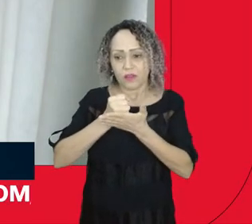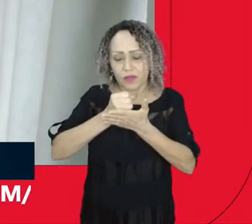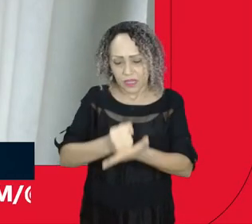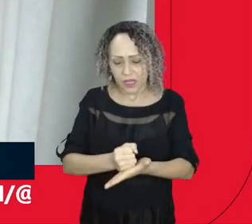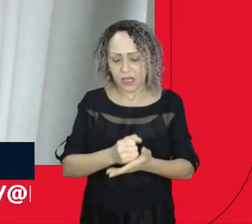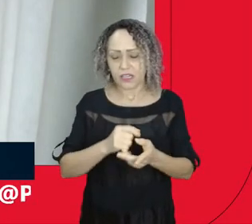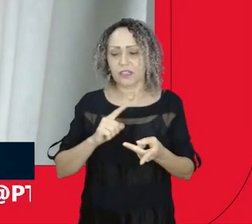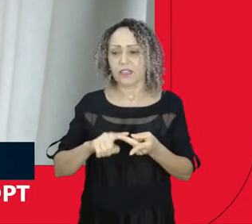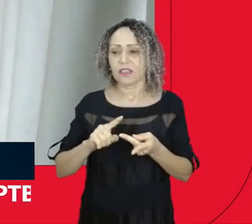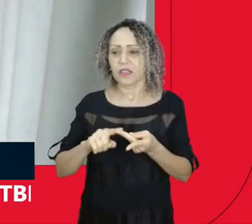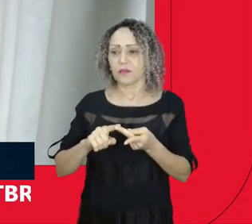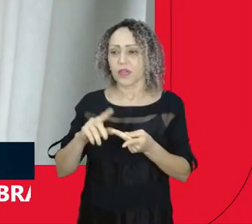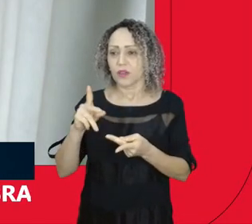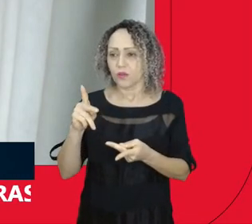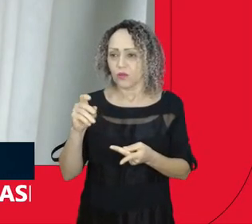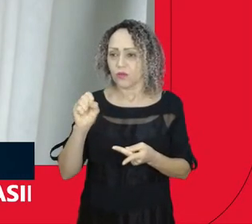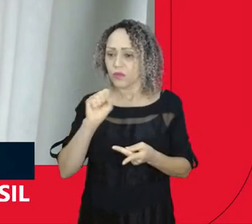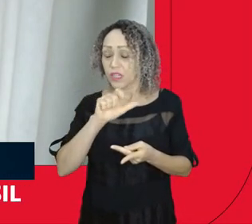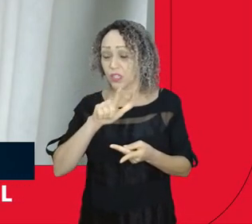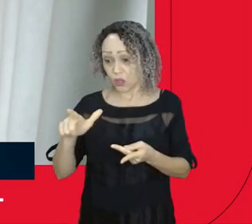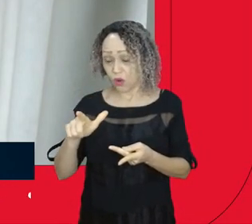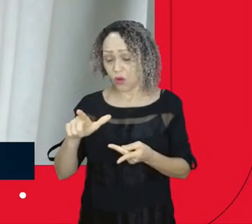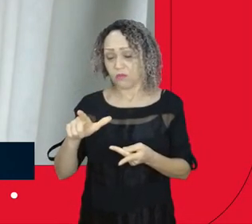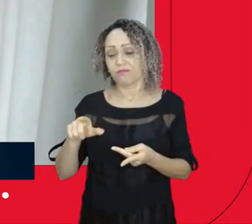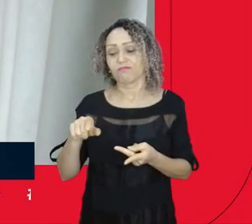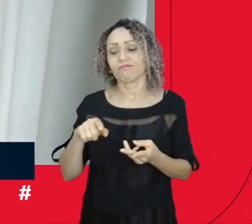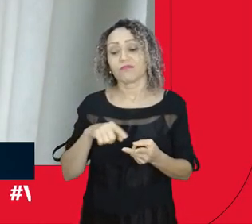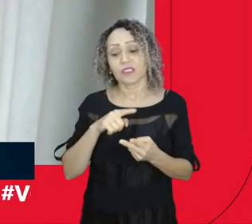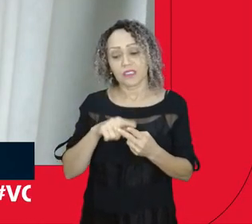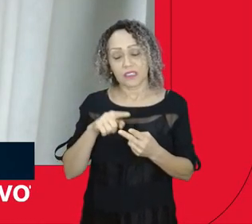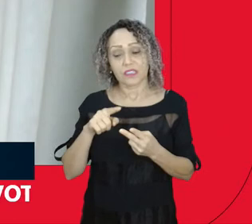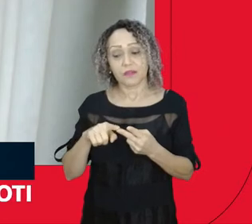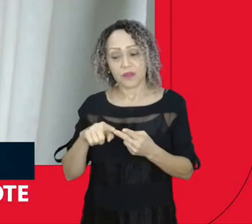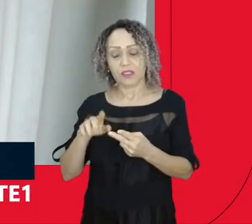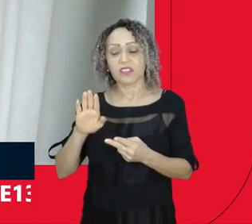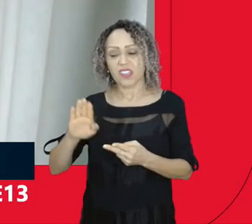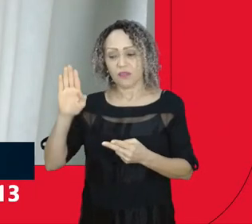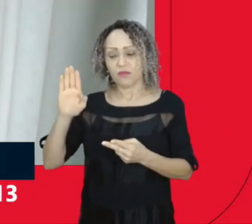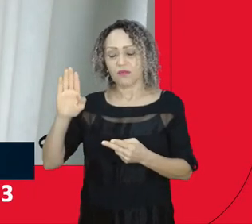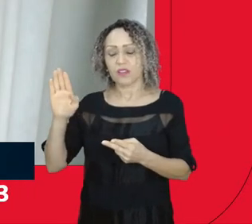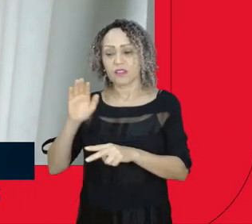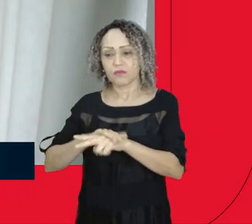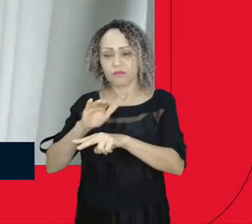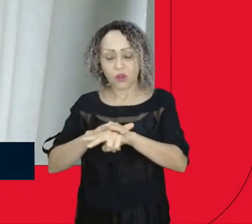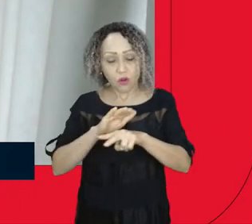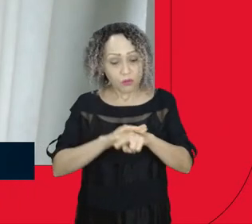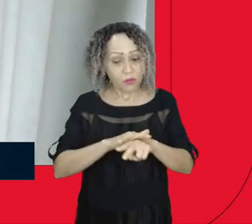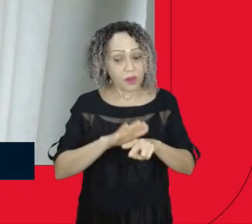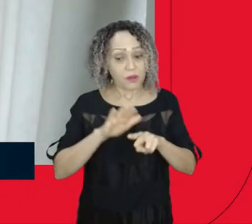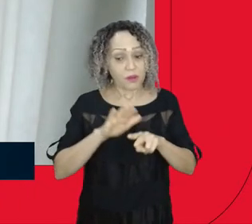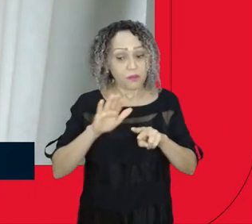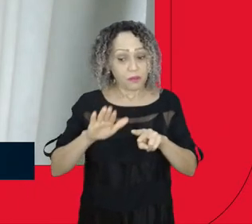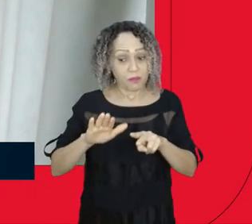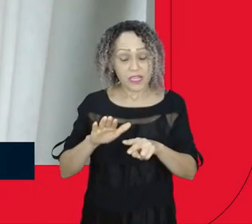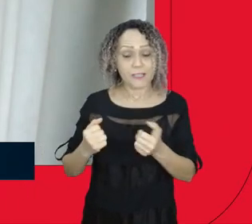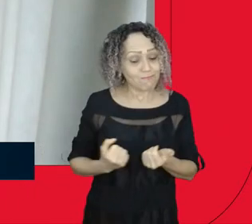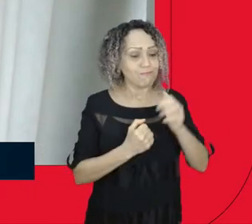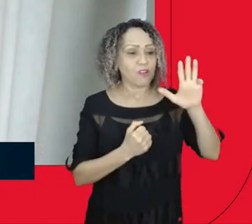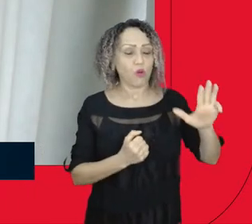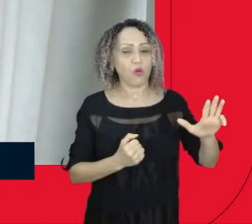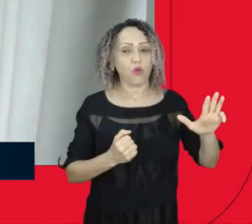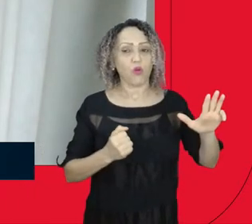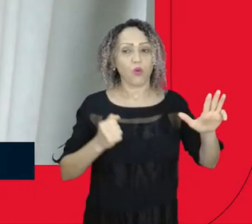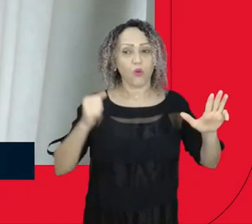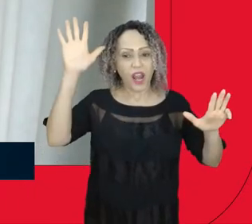candidatura própria ao governo do estado, mas também defenderam a candidatura de Lula nacionalmente. Já está também